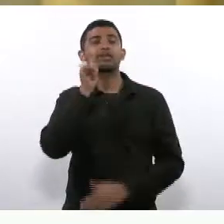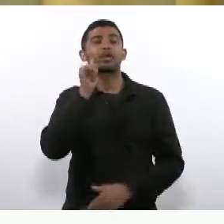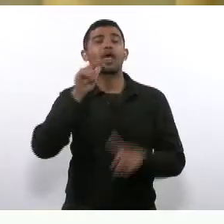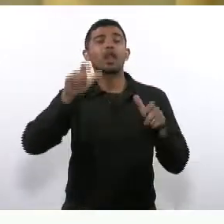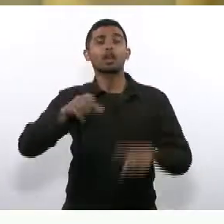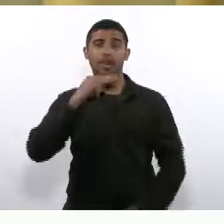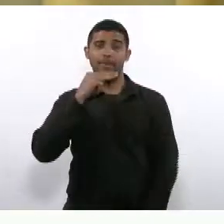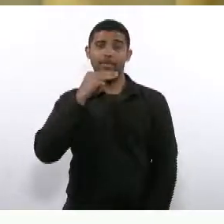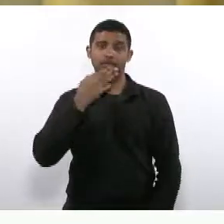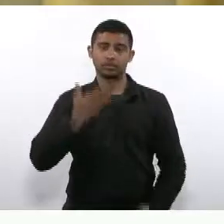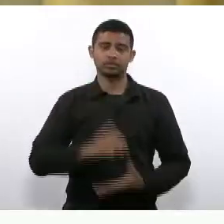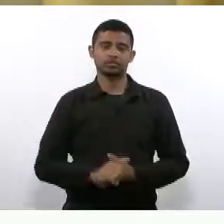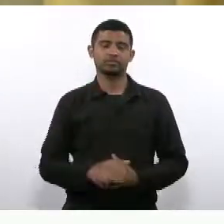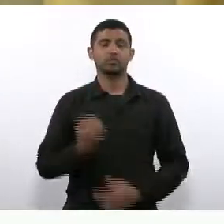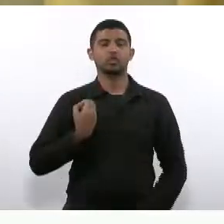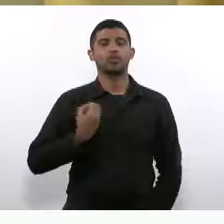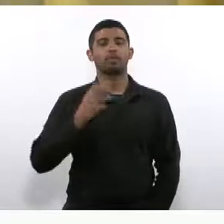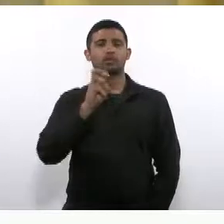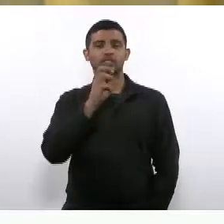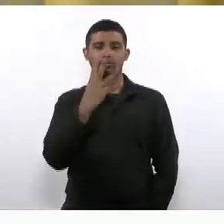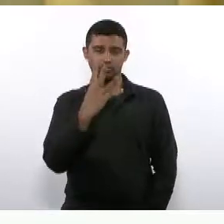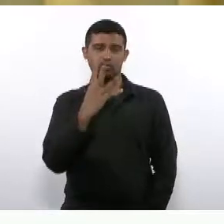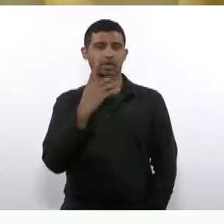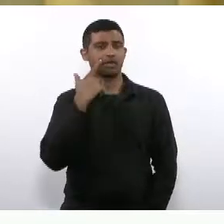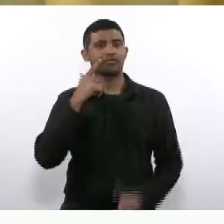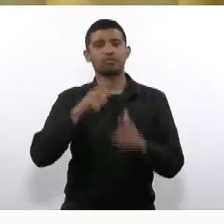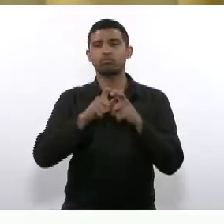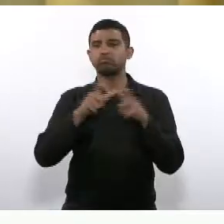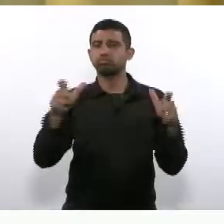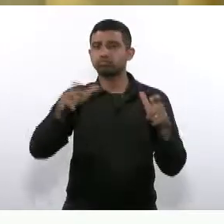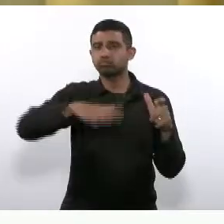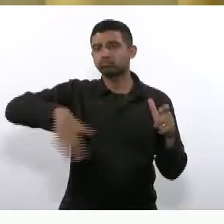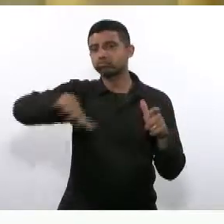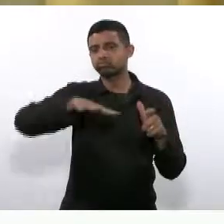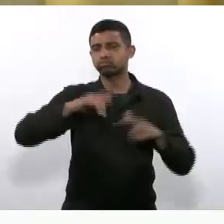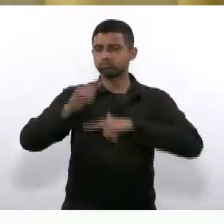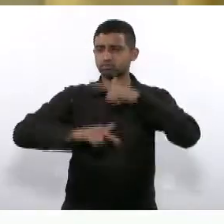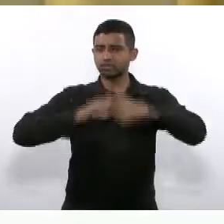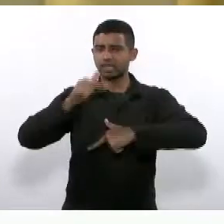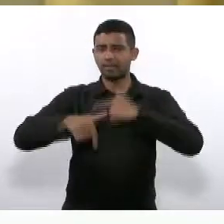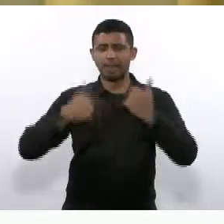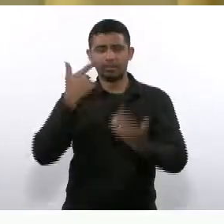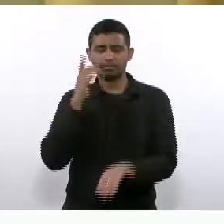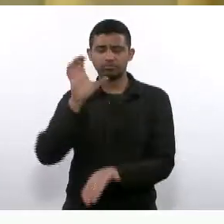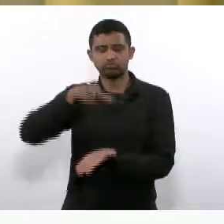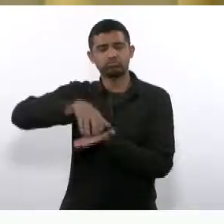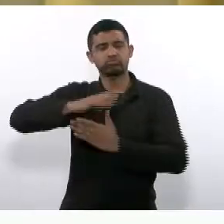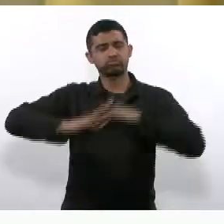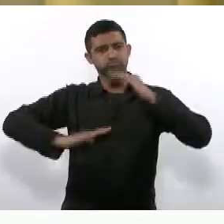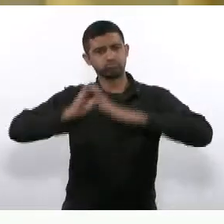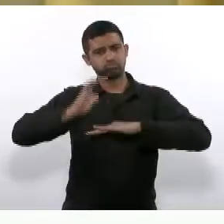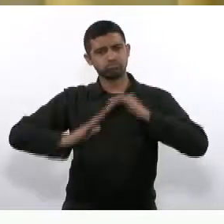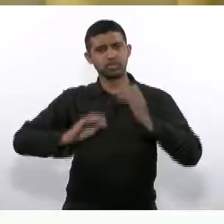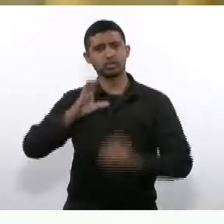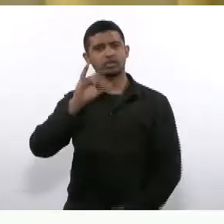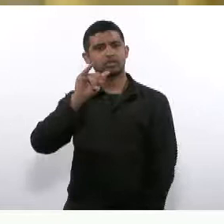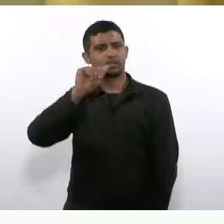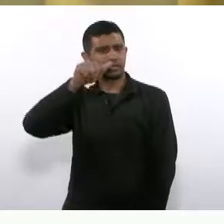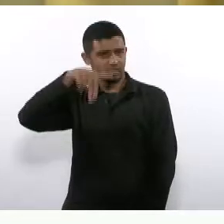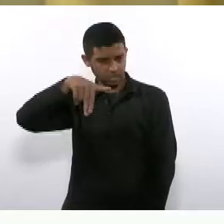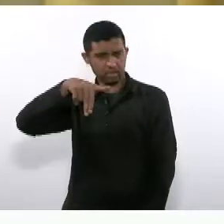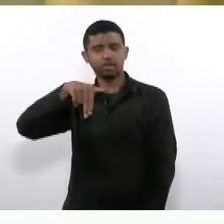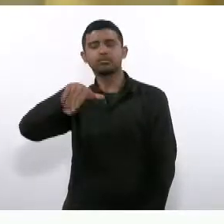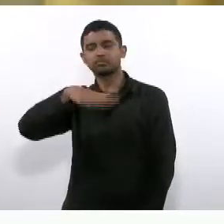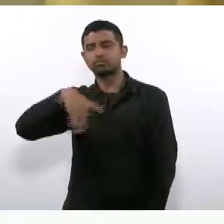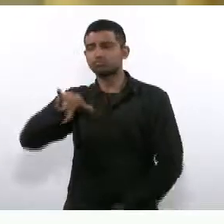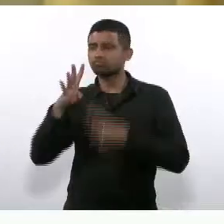Manguinhos. 54. Ampliar o escopo do funcionamento dos centros especializados de atendimento à mulher que compõem